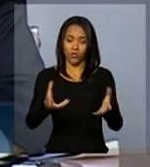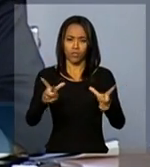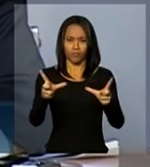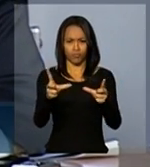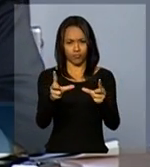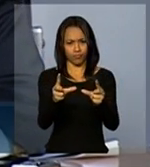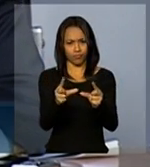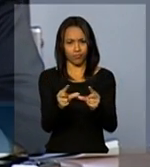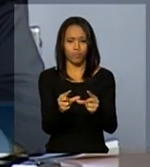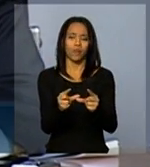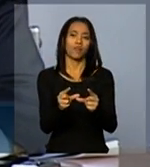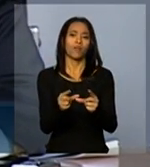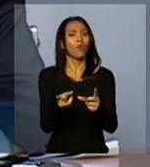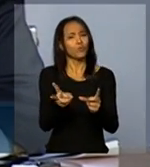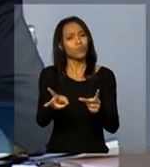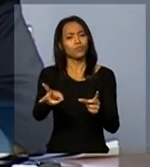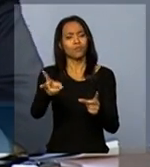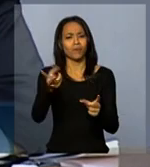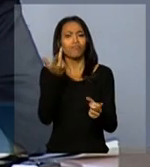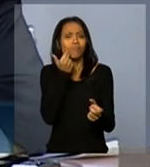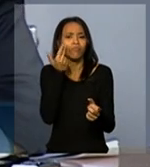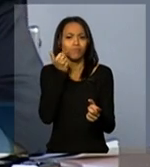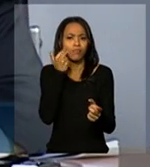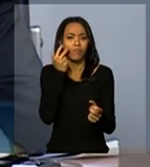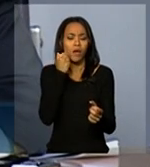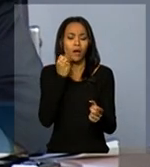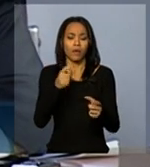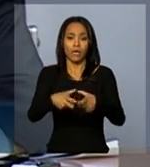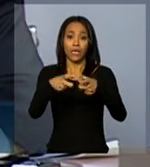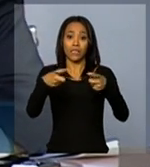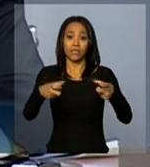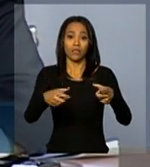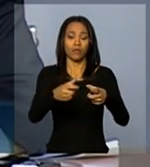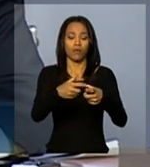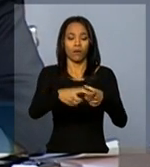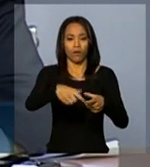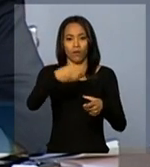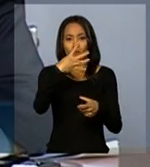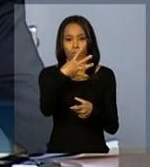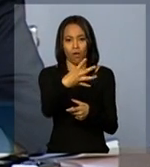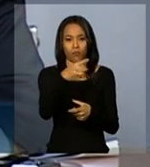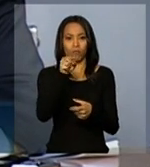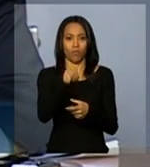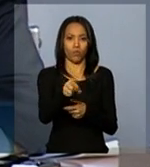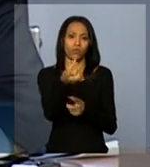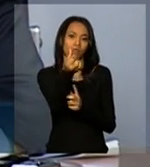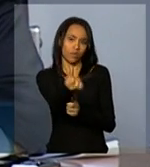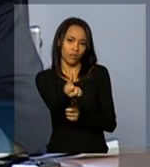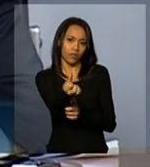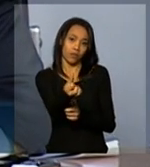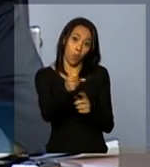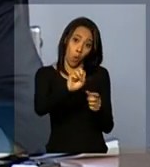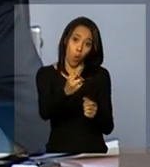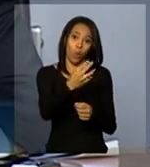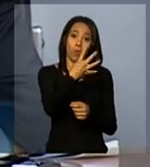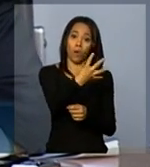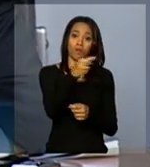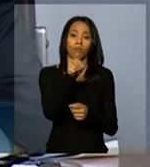numa velocidade satisfatória. Ele cresceu em torno de 4,6 ou 4,8